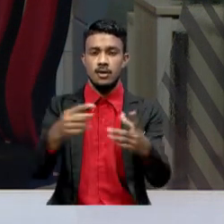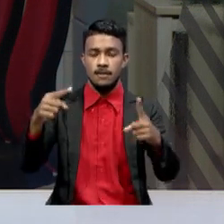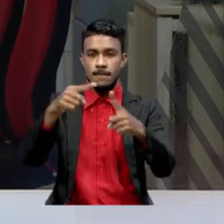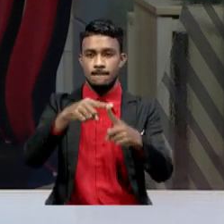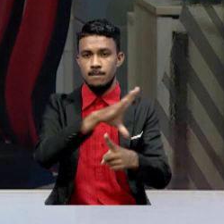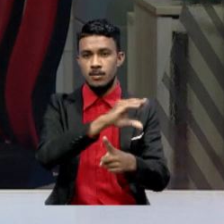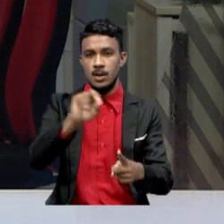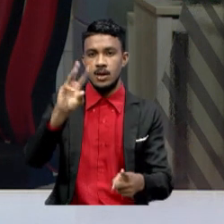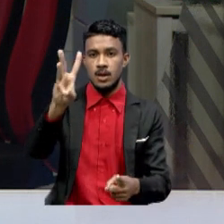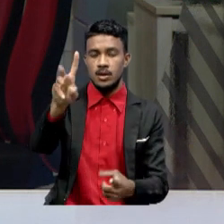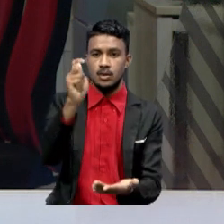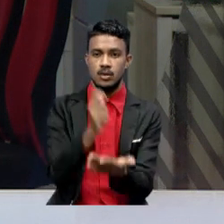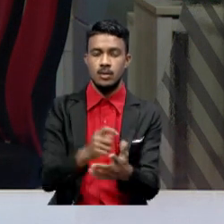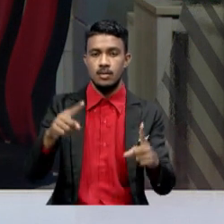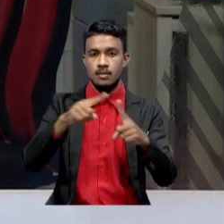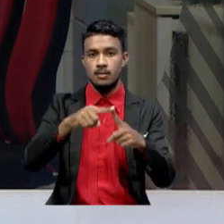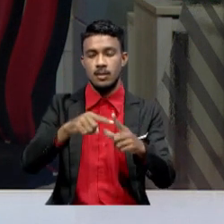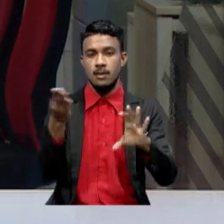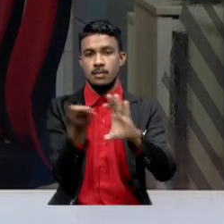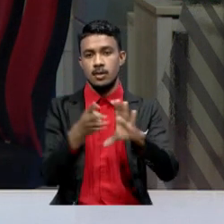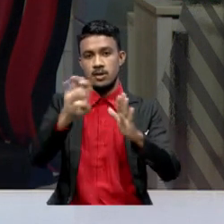neng nulo resing bako frestado.